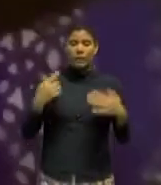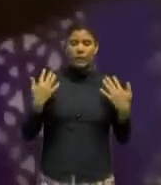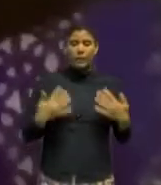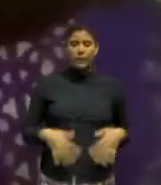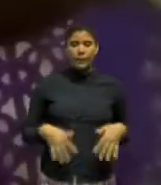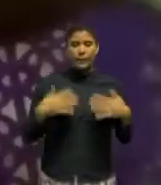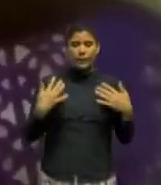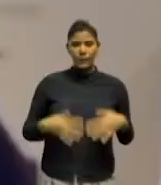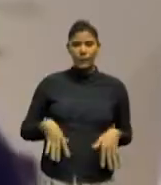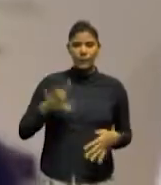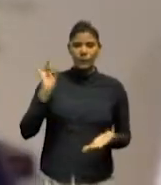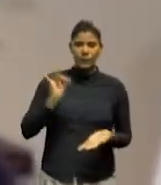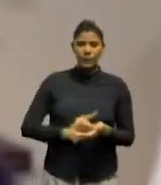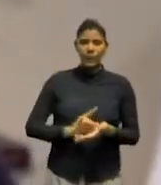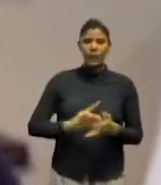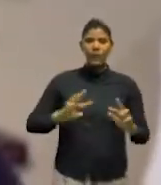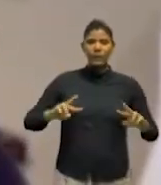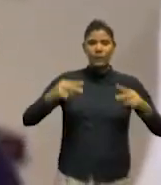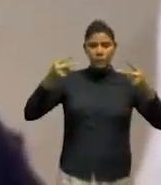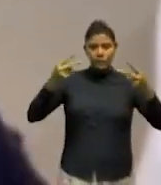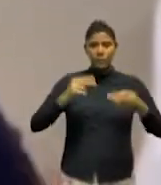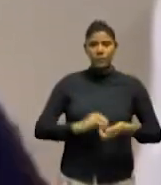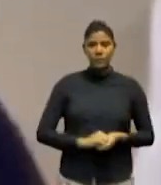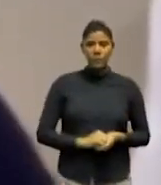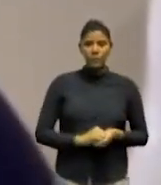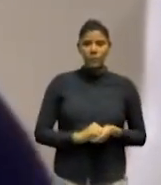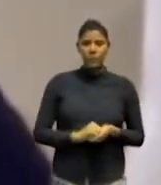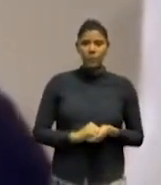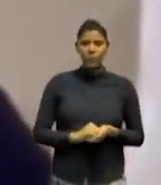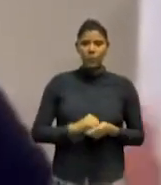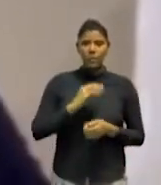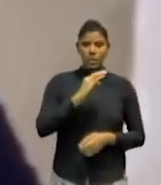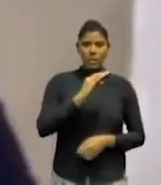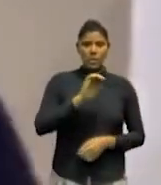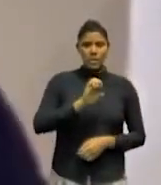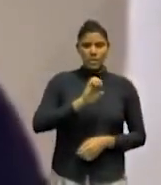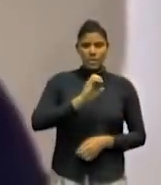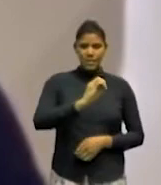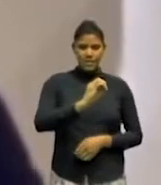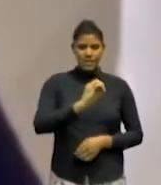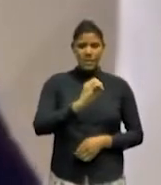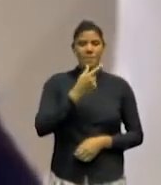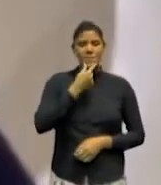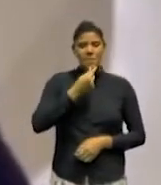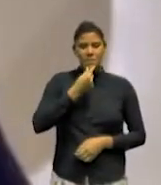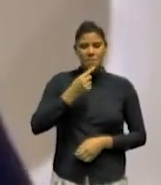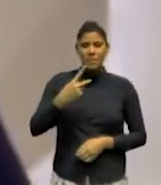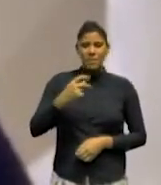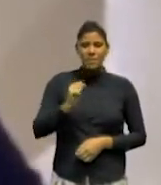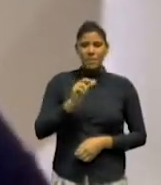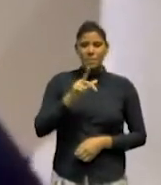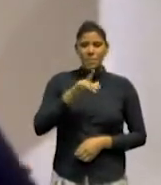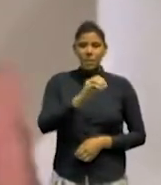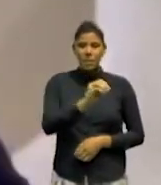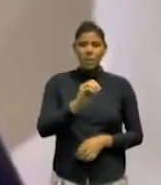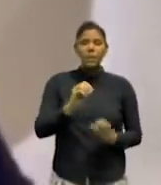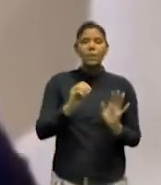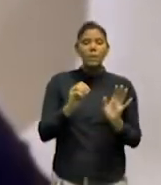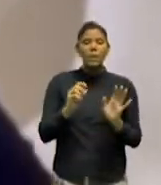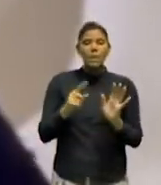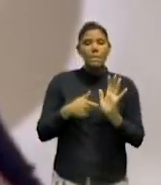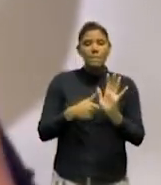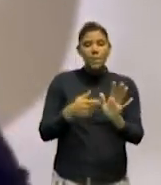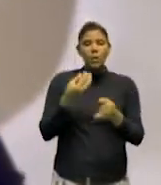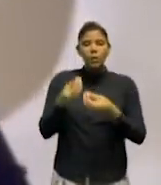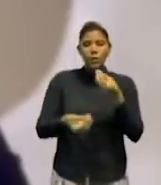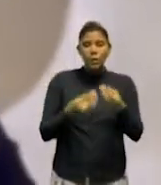se intensificou. CEO de uma empresa de recursos humanos, Écio Paulo Teixeira, explica quando acontecem os dois casos,